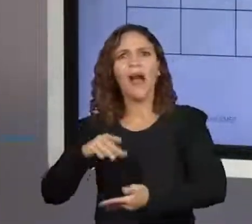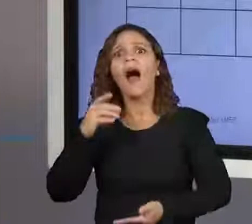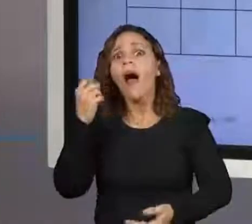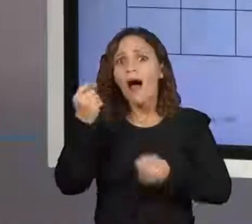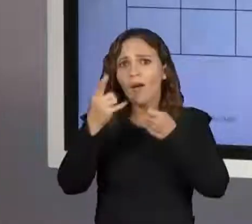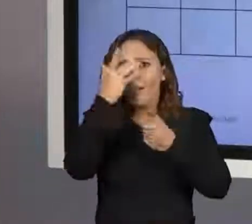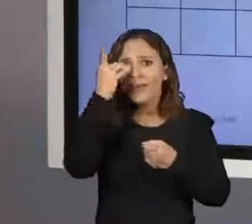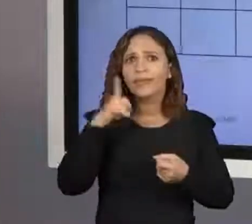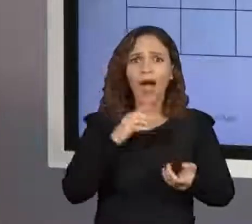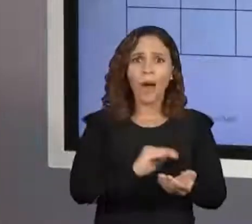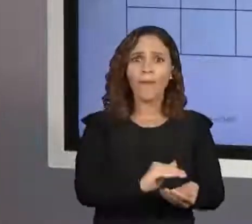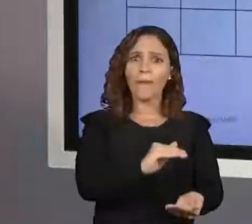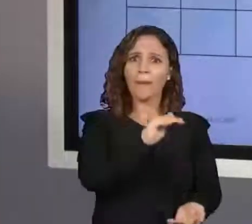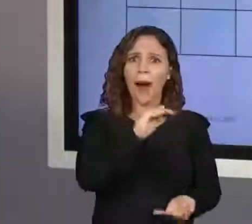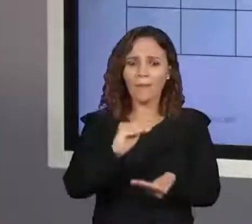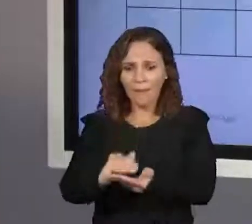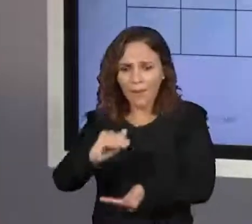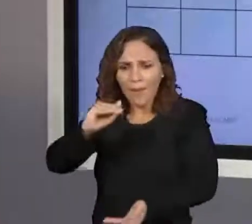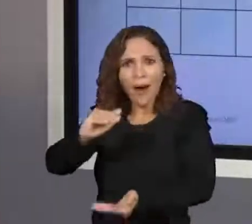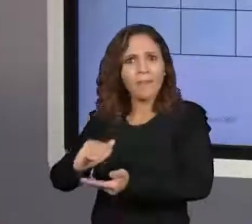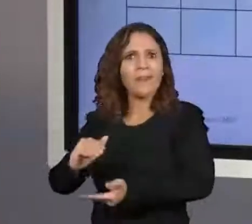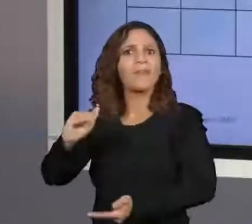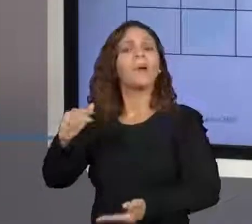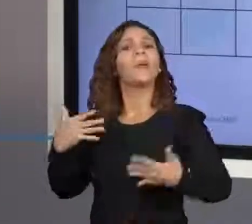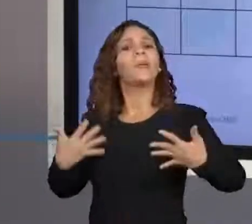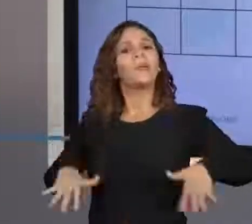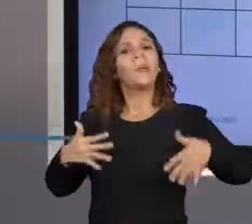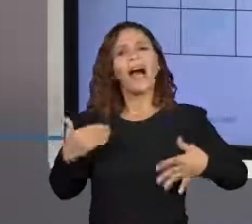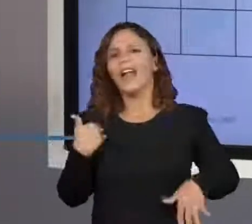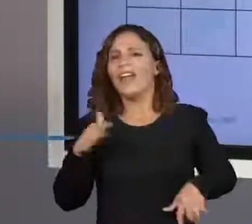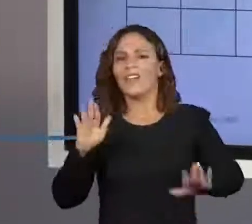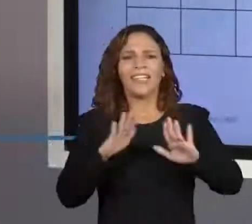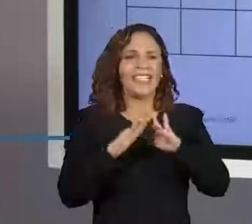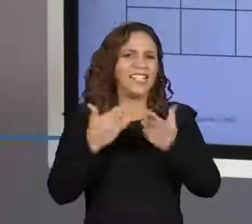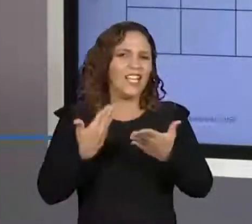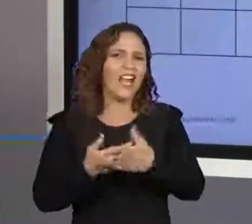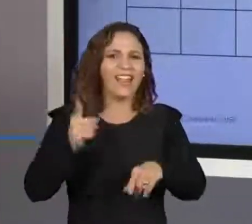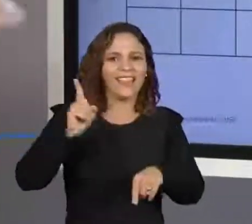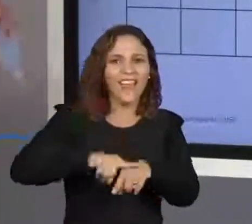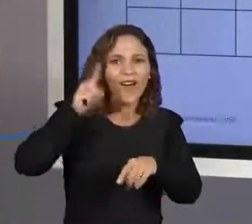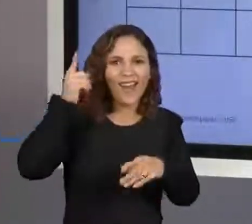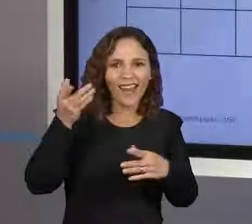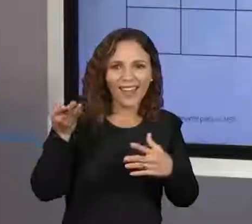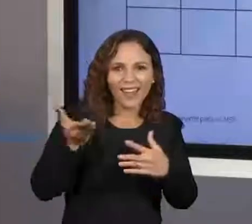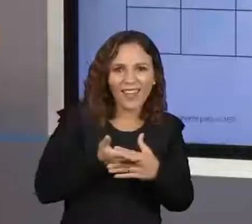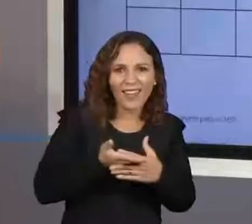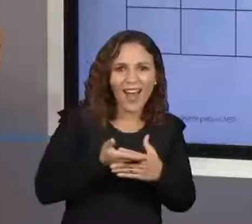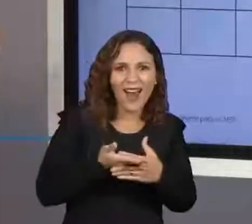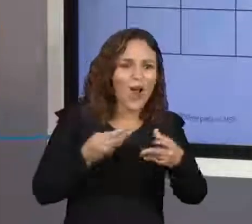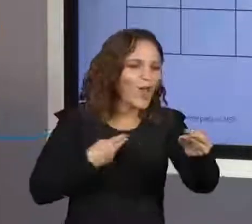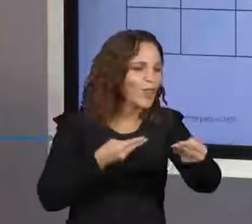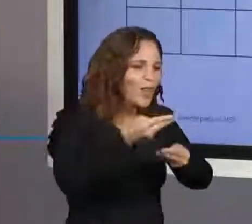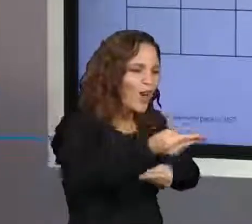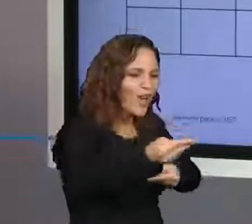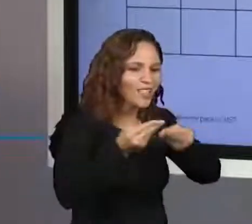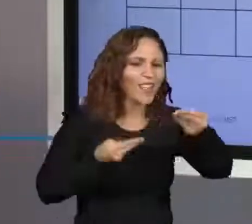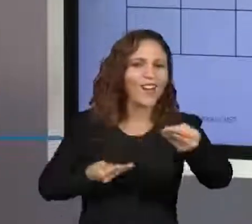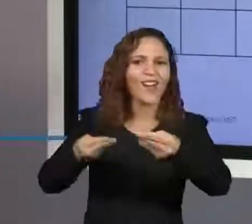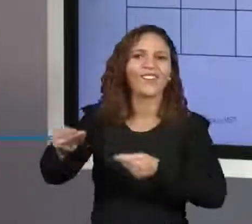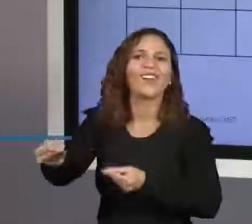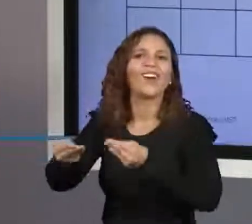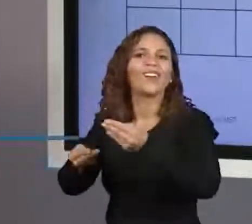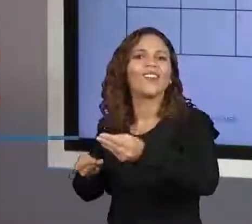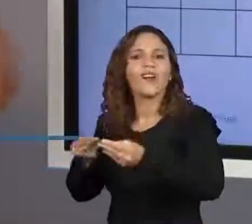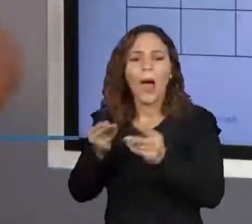3 pastas de papel de carta, né? E a gente levava na escola, na hora do recreio, a gente trocava os papéis de carta que a gente